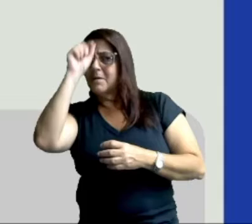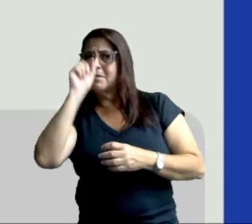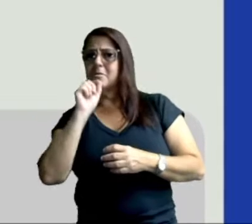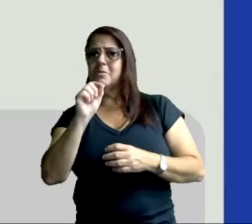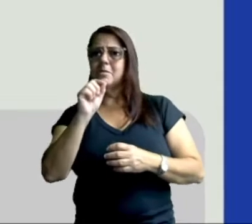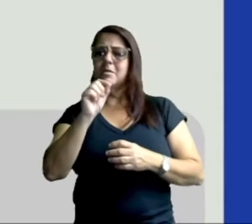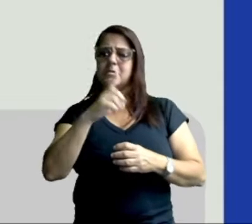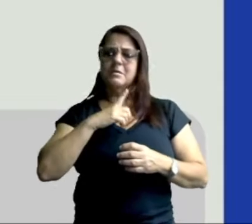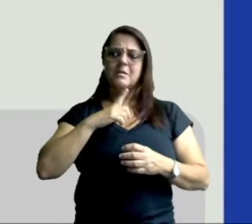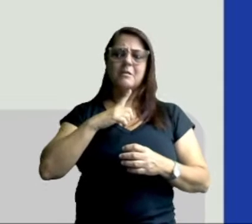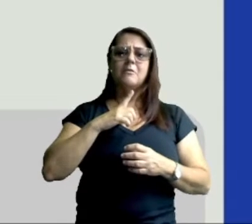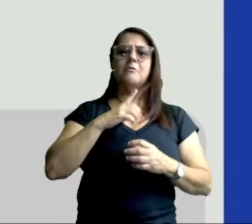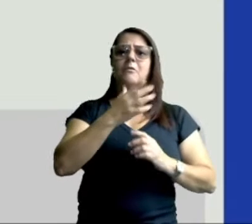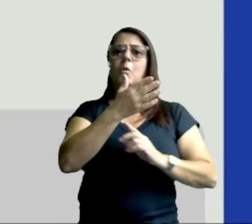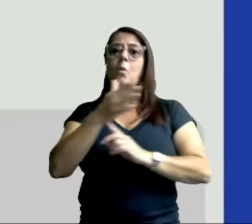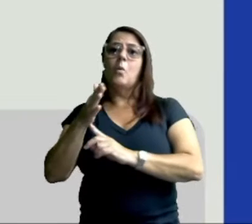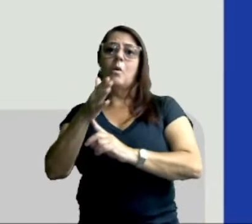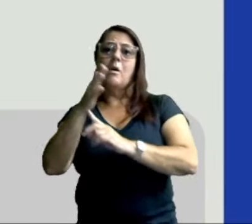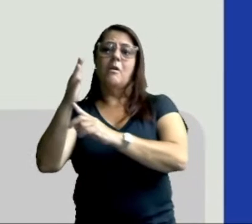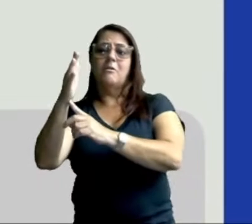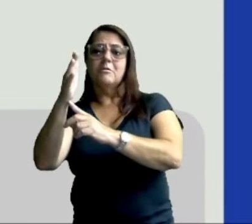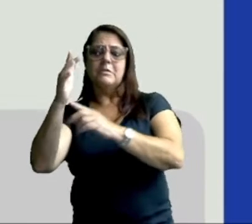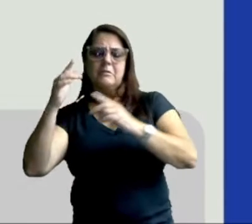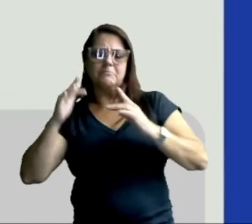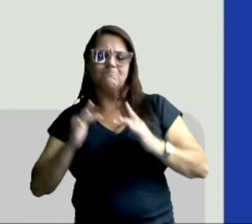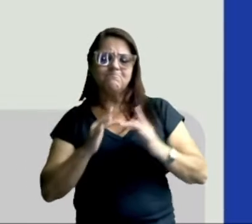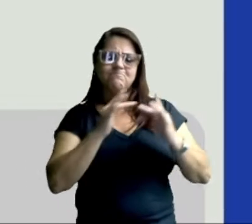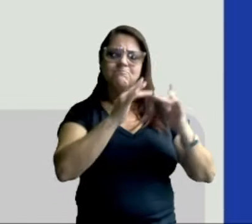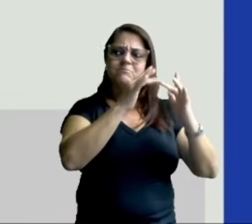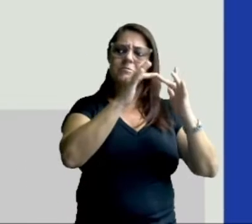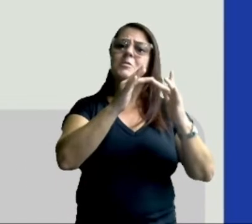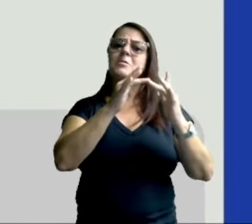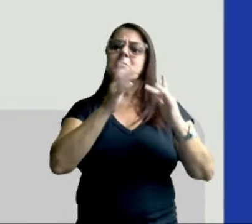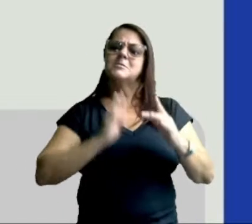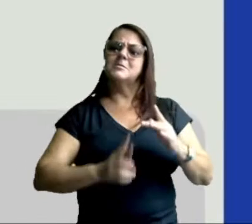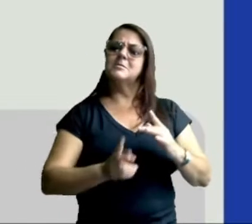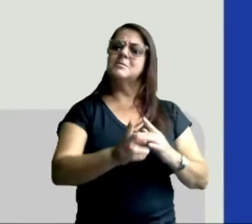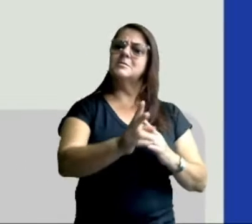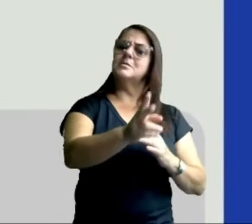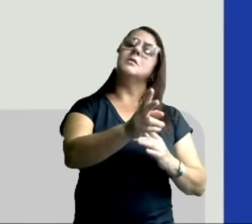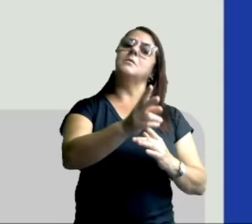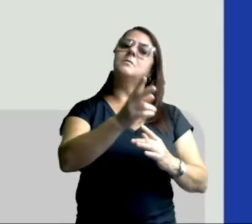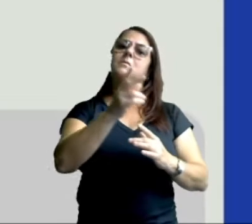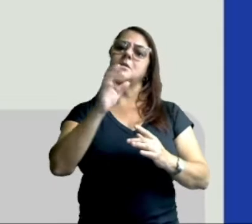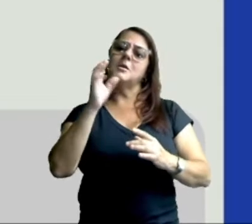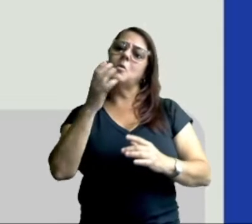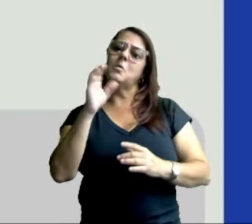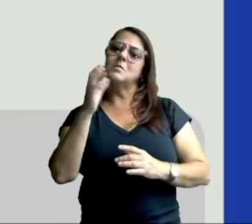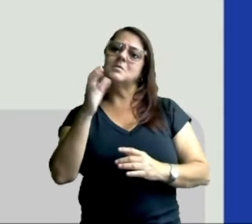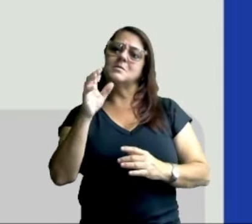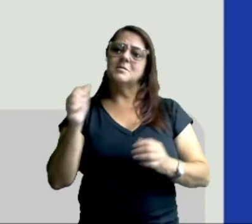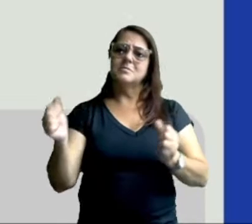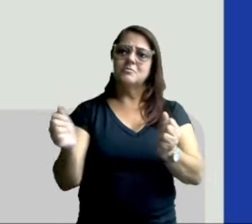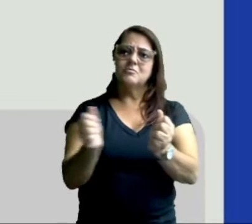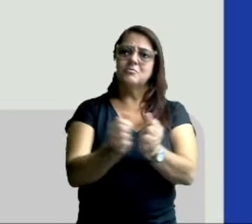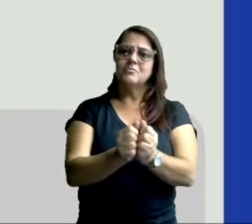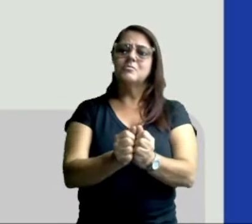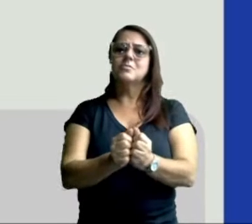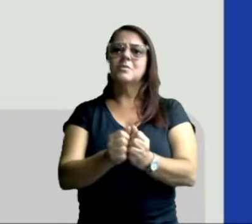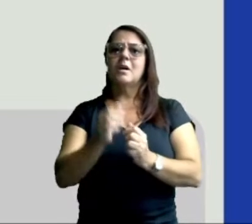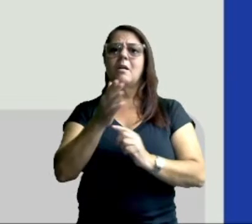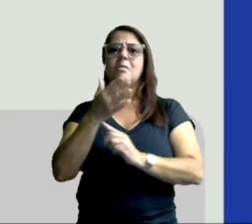uma técnica, que teve um método e que pode ser sempre aprimorado, ou seja, como a ciência, né? Portanto,